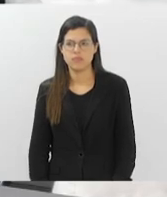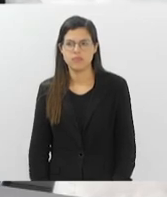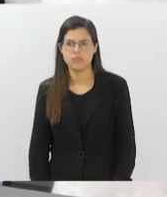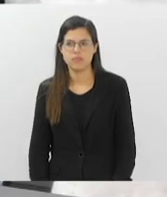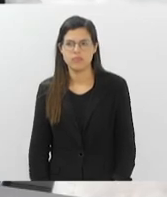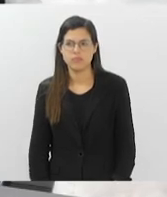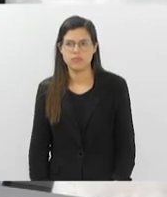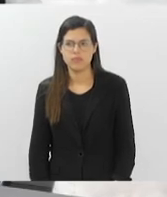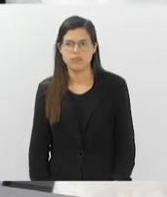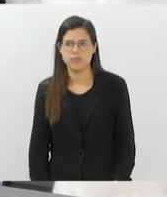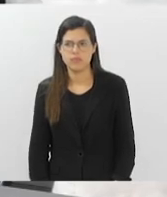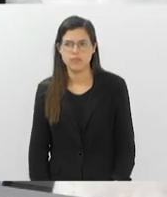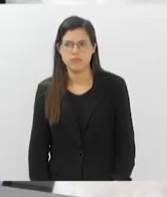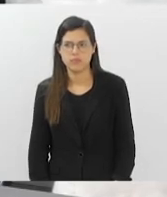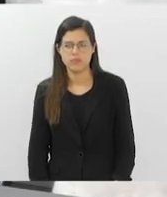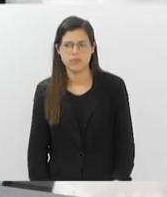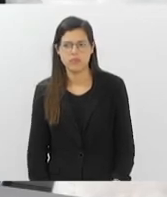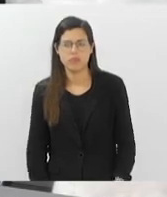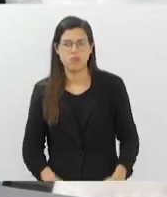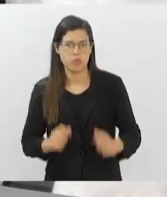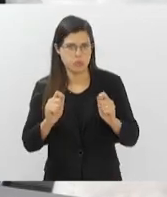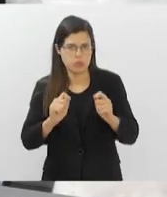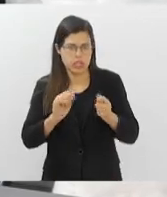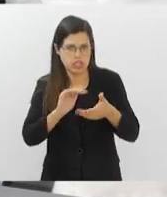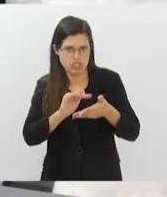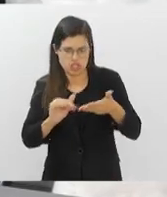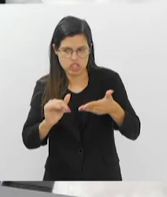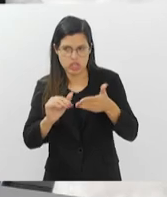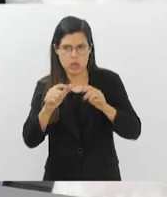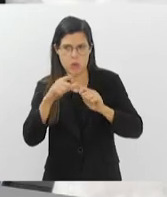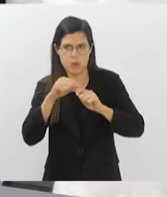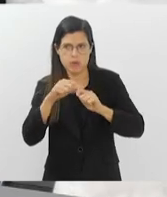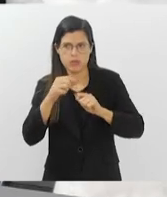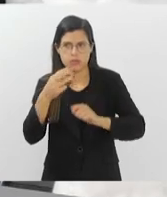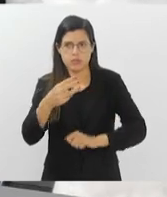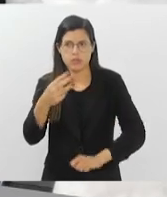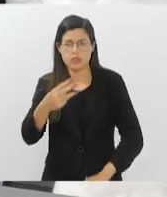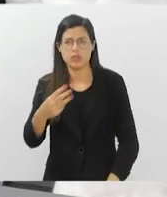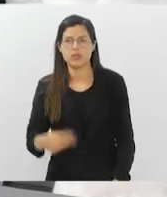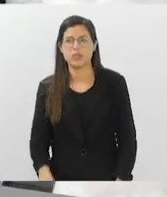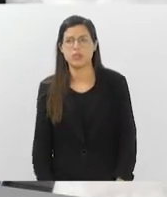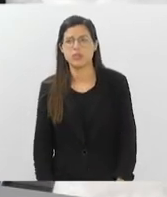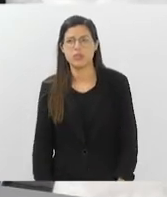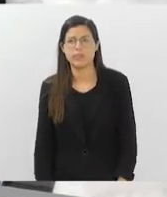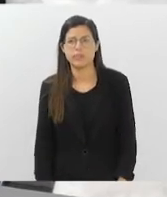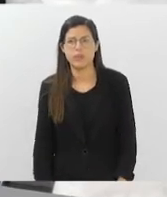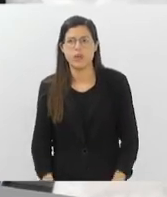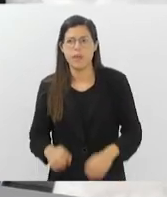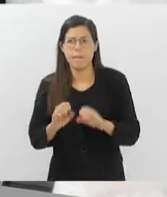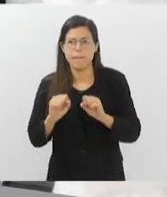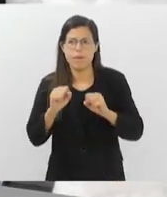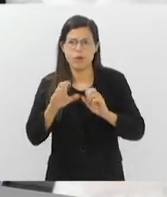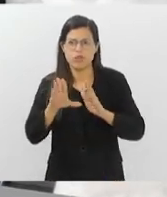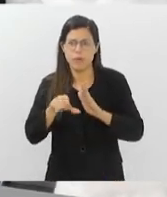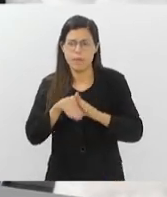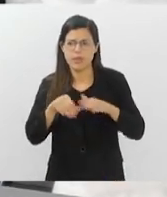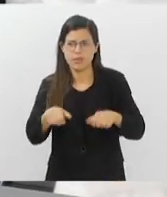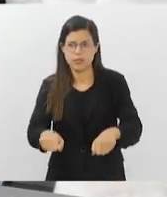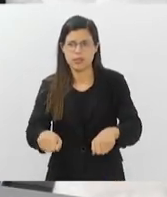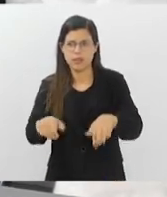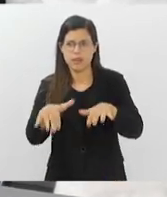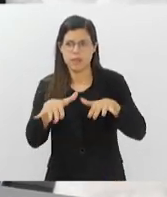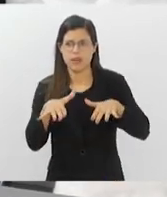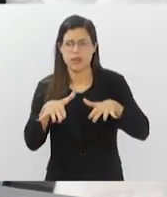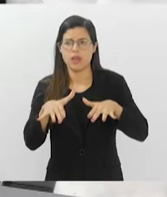Existe a possibilidade de suprimir o artigo 3º? Tem que ter alguma sanção. Pode ser emendado, né, em plenário também, porque é